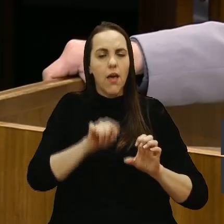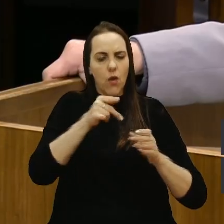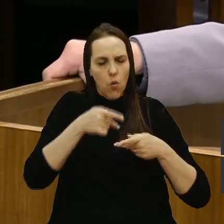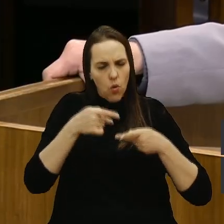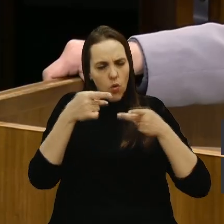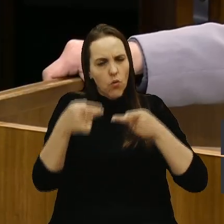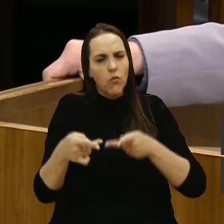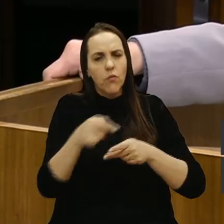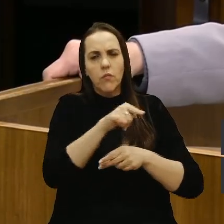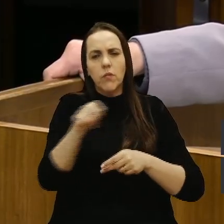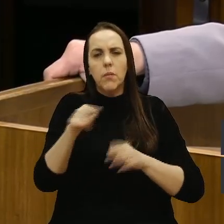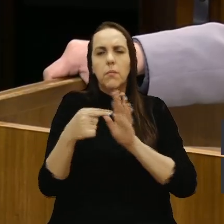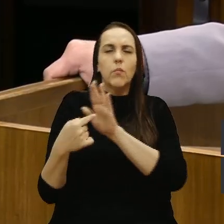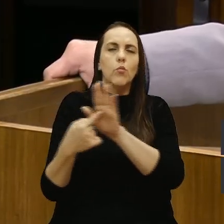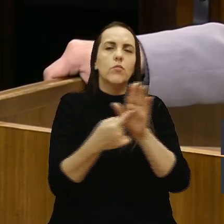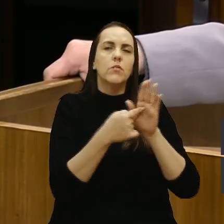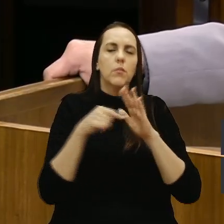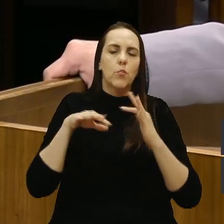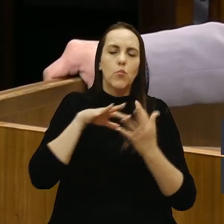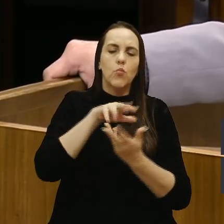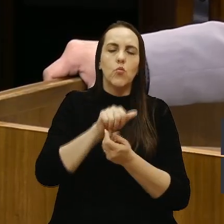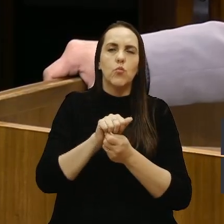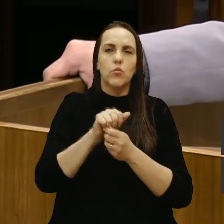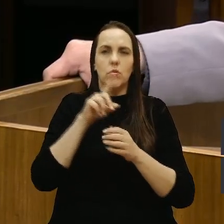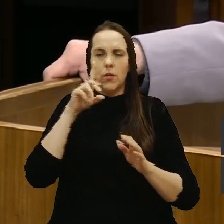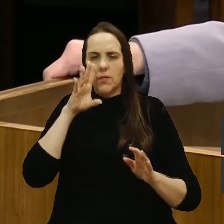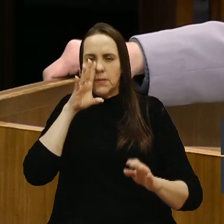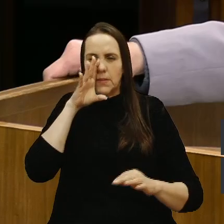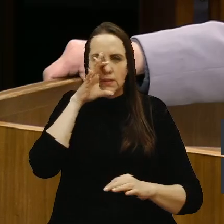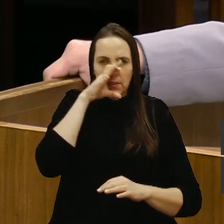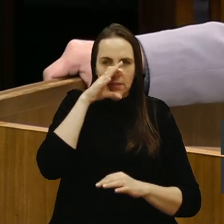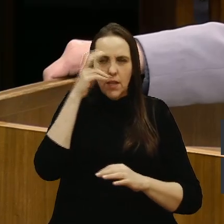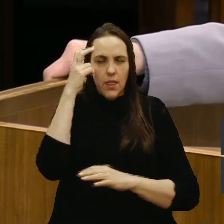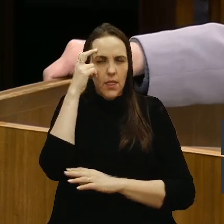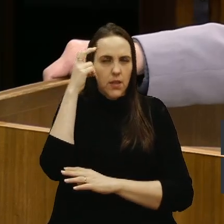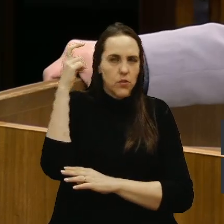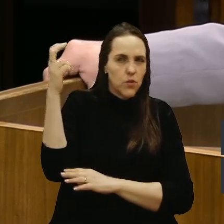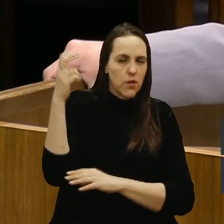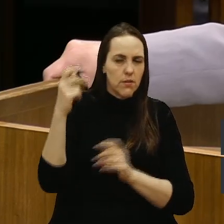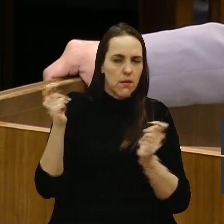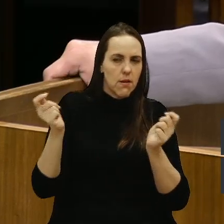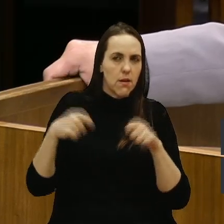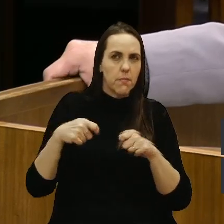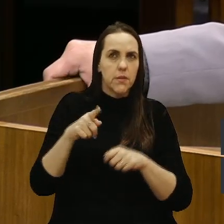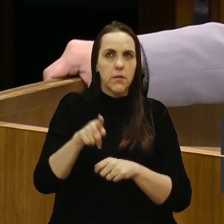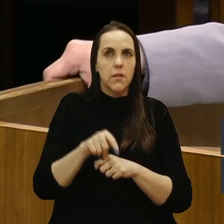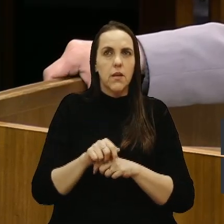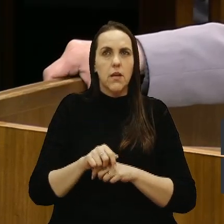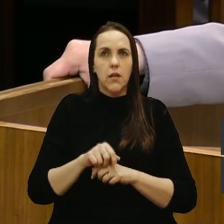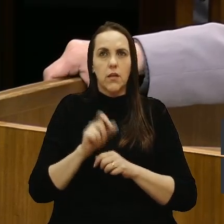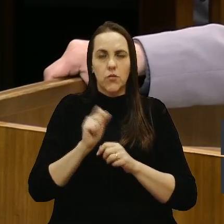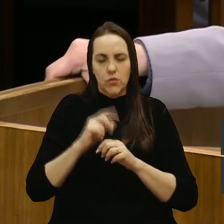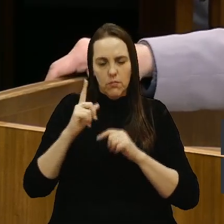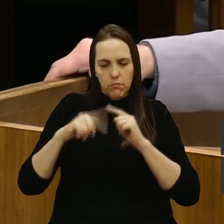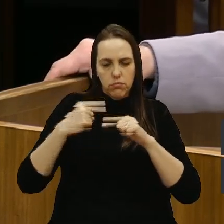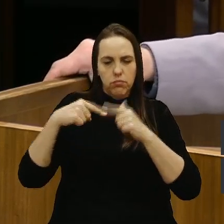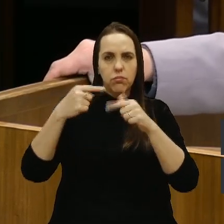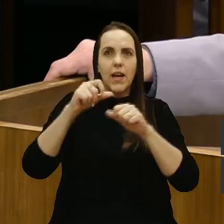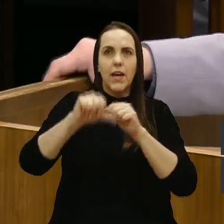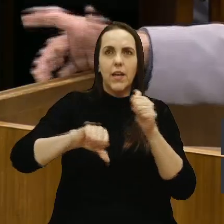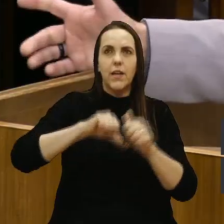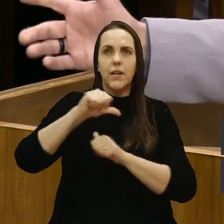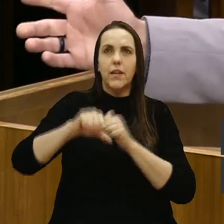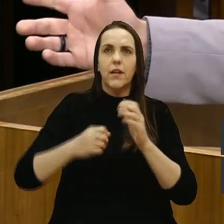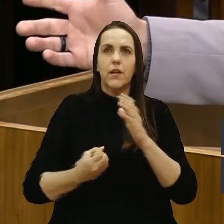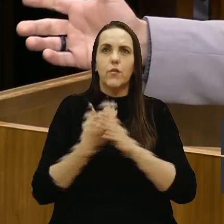para mostrar ao mundo sua resiliência, inteligência e capacidade de recriar o futuro.